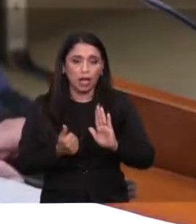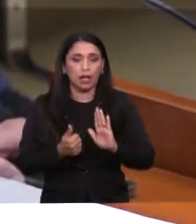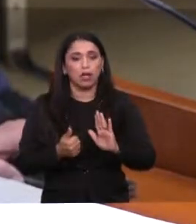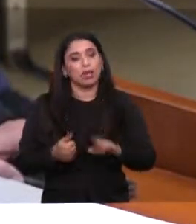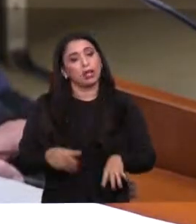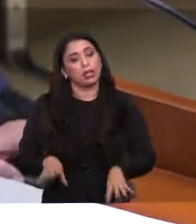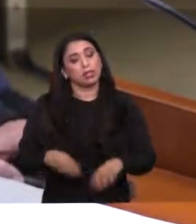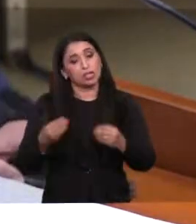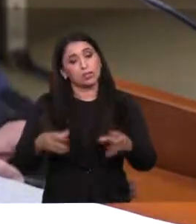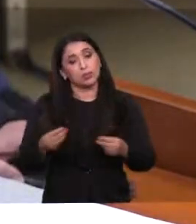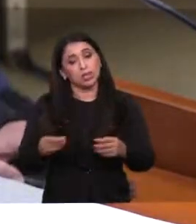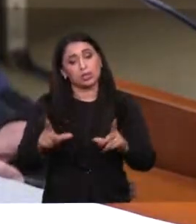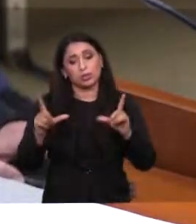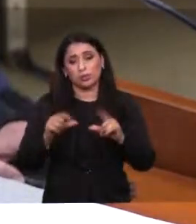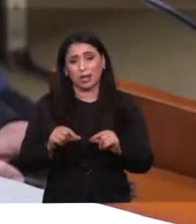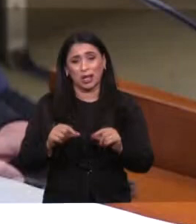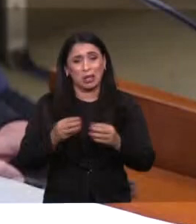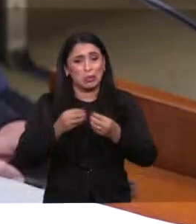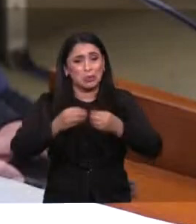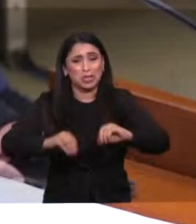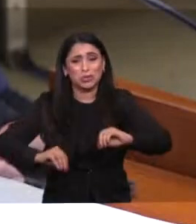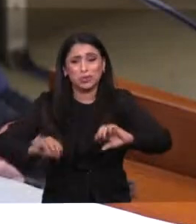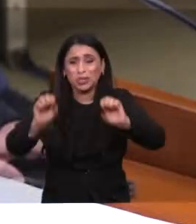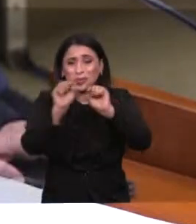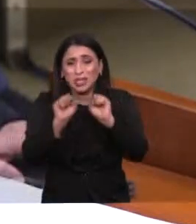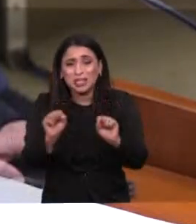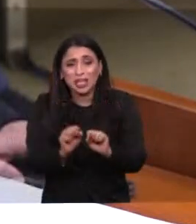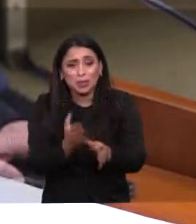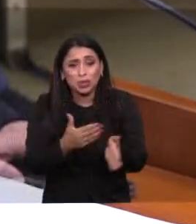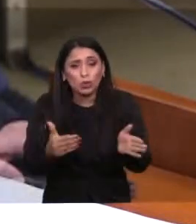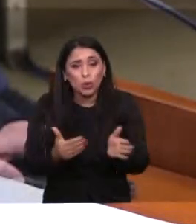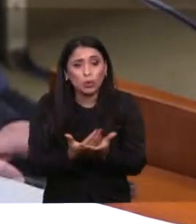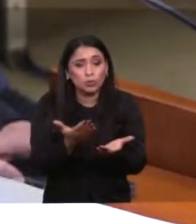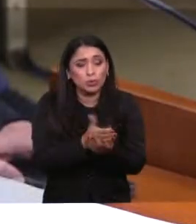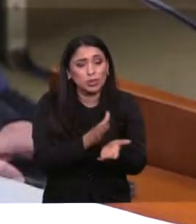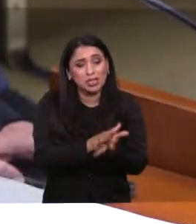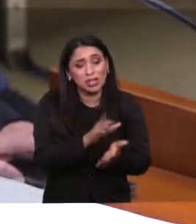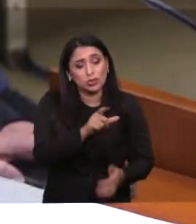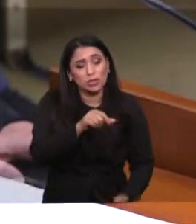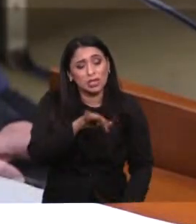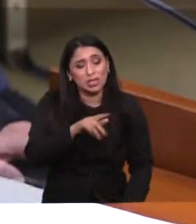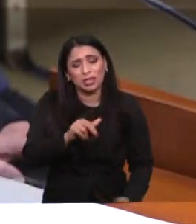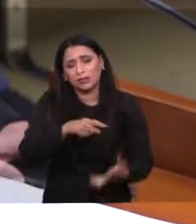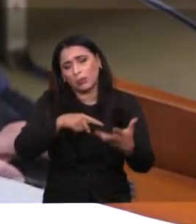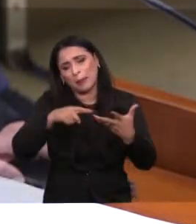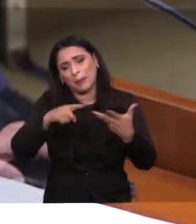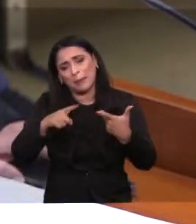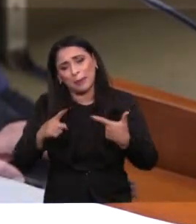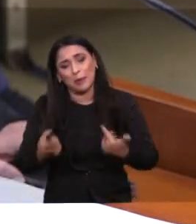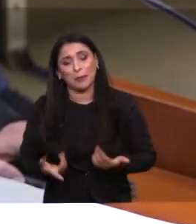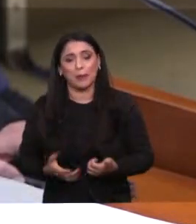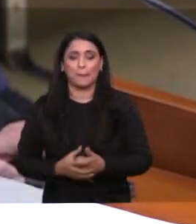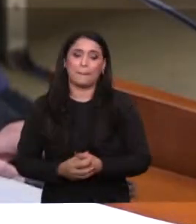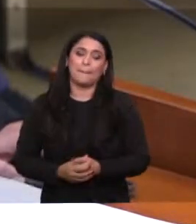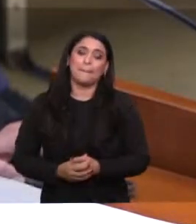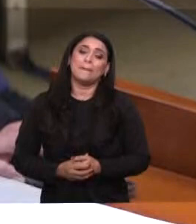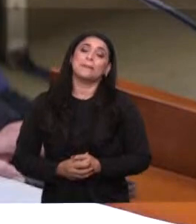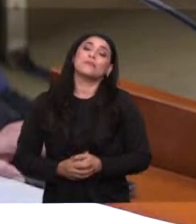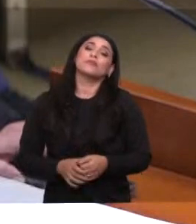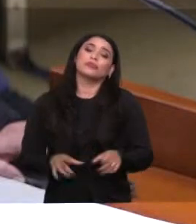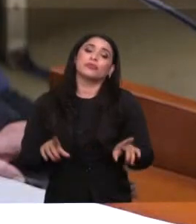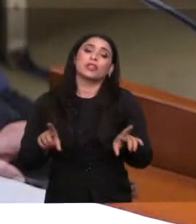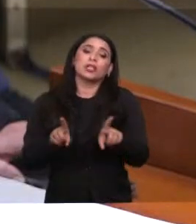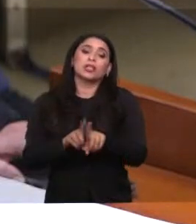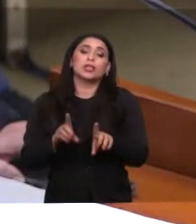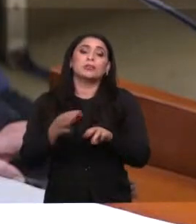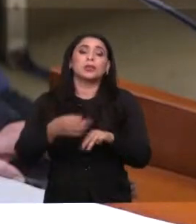custas judiciais. Isso pode prejudicar todo o sistema, todos os processos cíveis, etc. Tem a questão também,